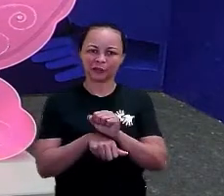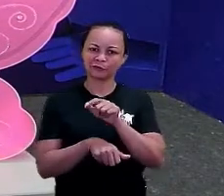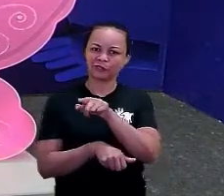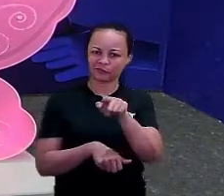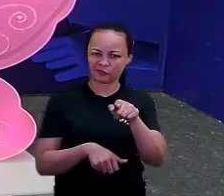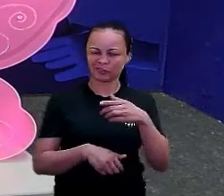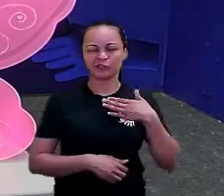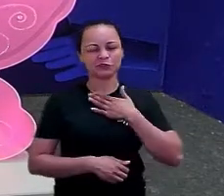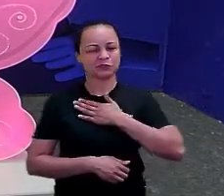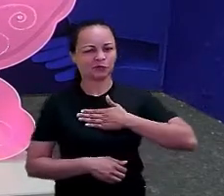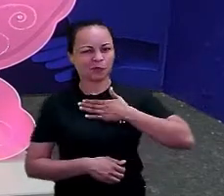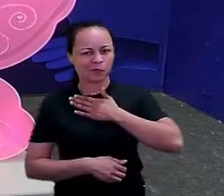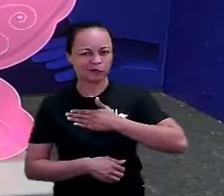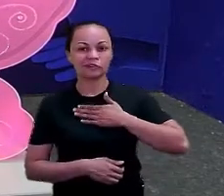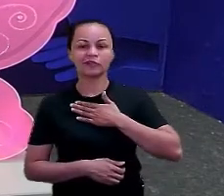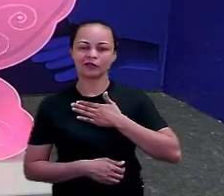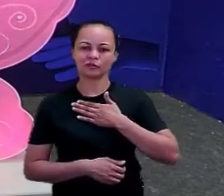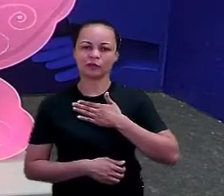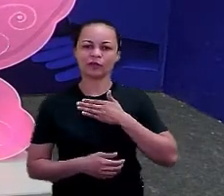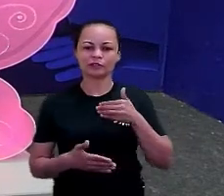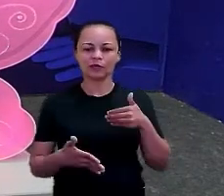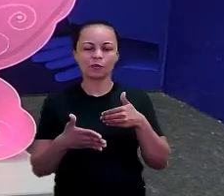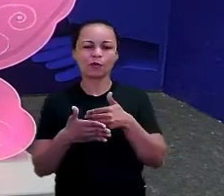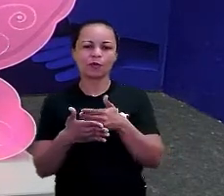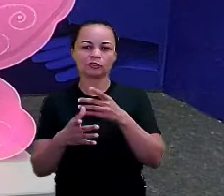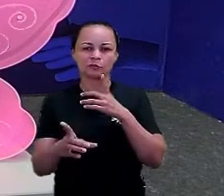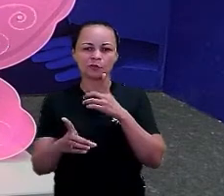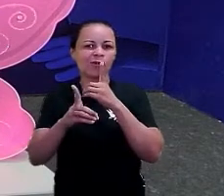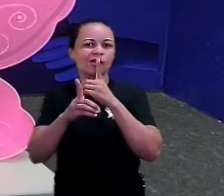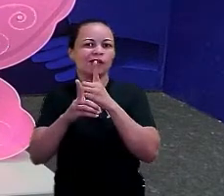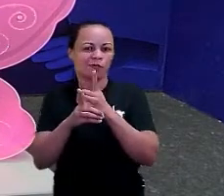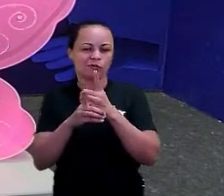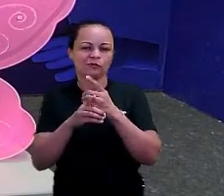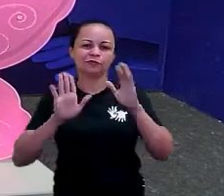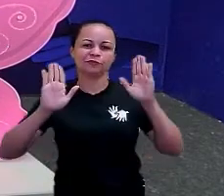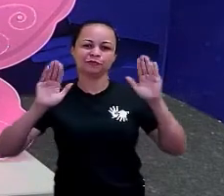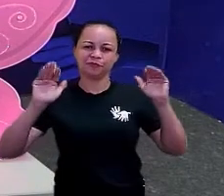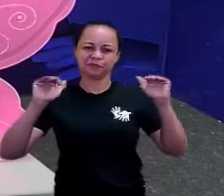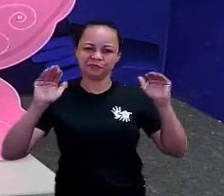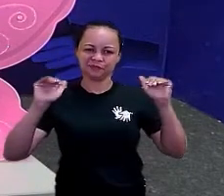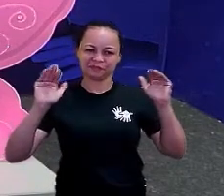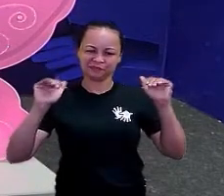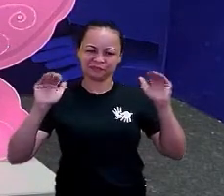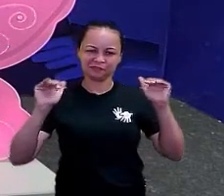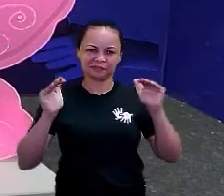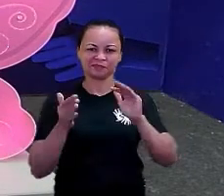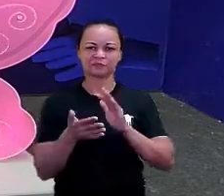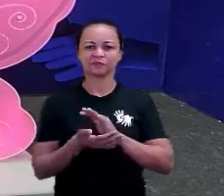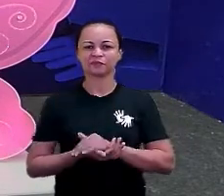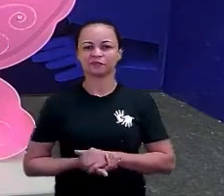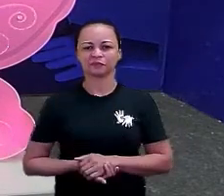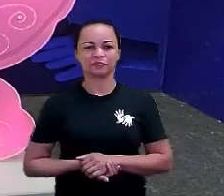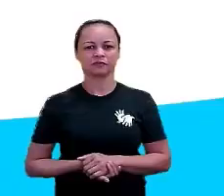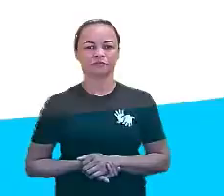tenham gostado. Até o nosso próximo encontro. Tchauzinho!